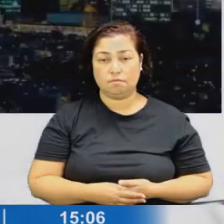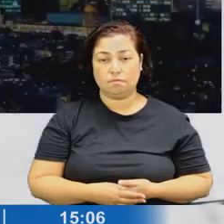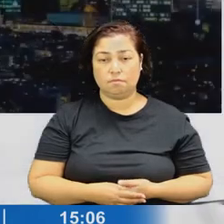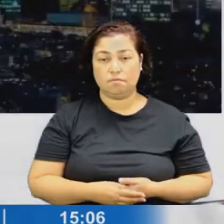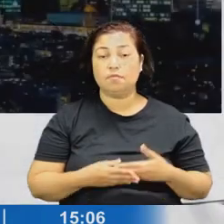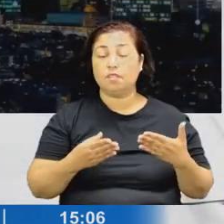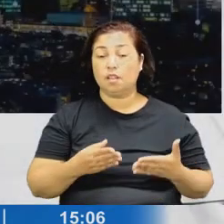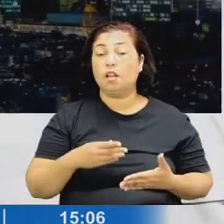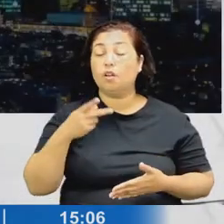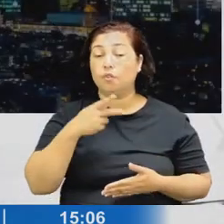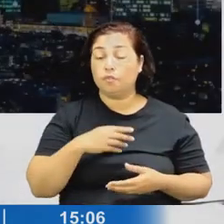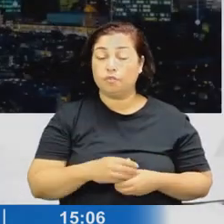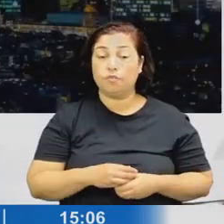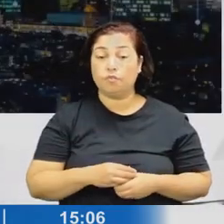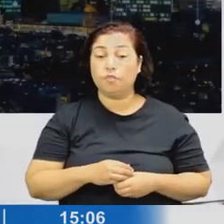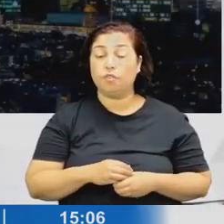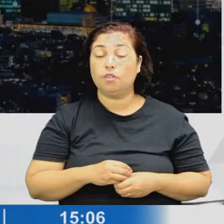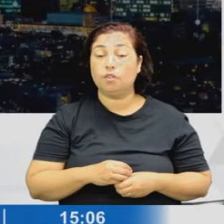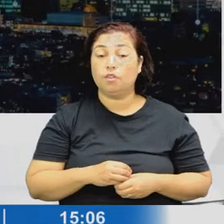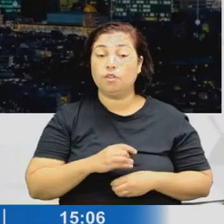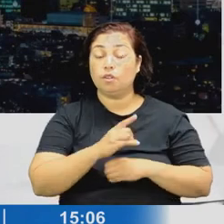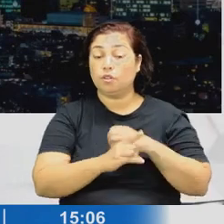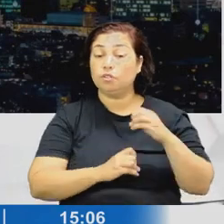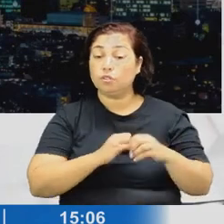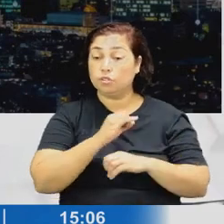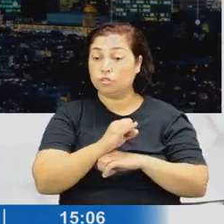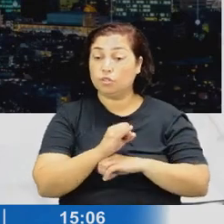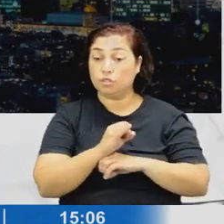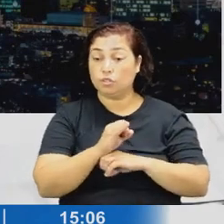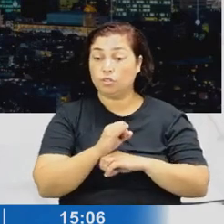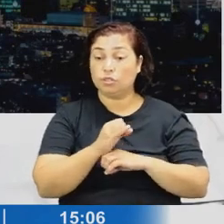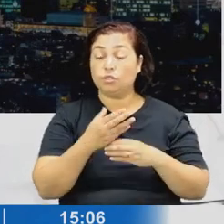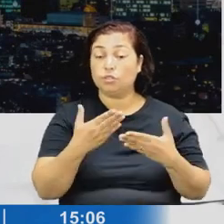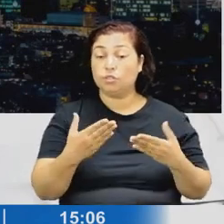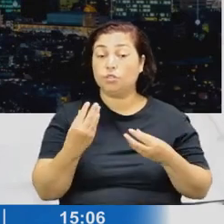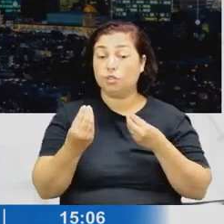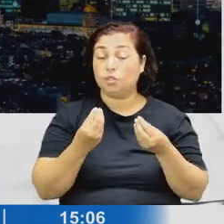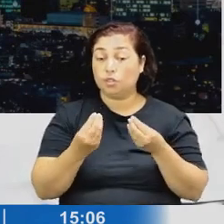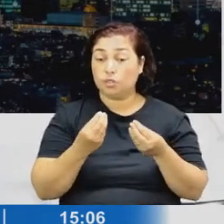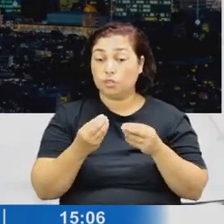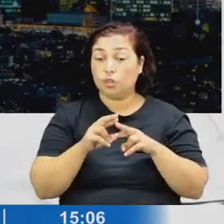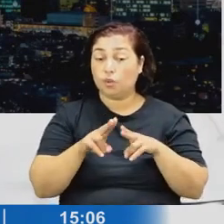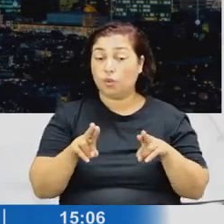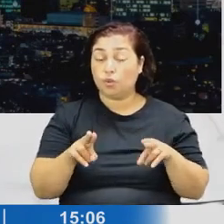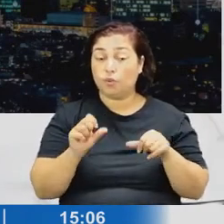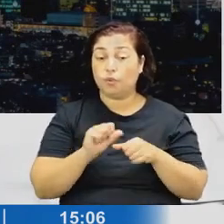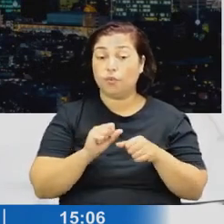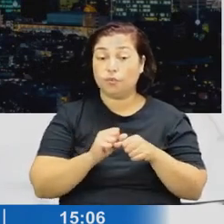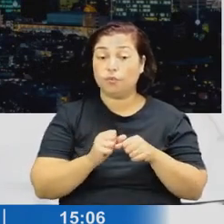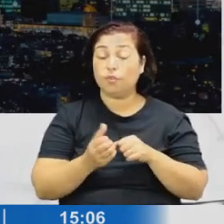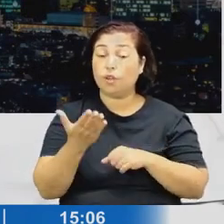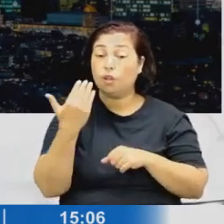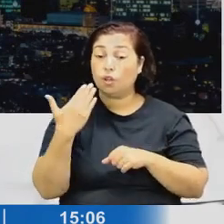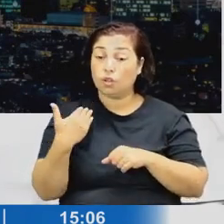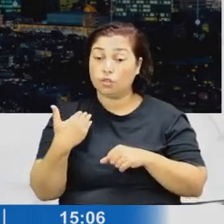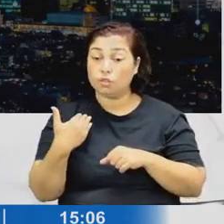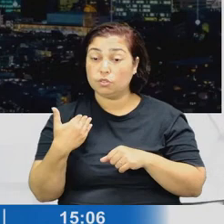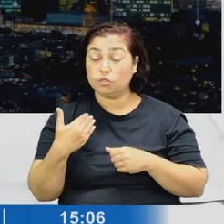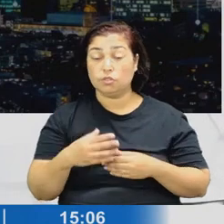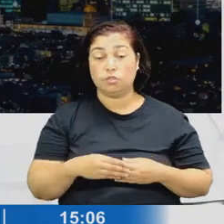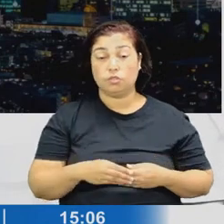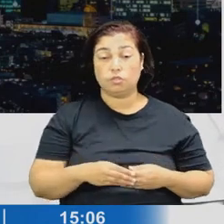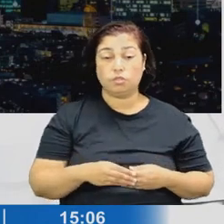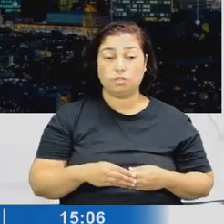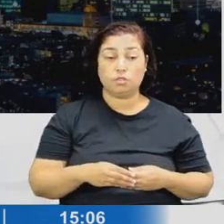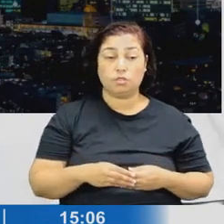falando na internet ela jogou uma pedra na vidraça cara e quebrou um monte de coisa que se fazia antes né antes do Orkut vamos dizer assim